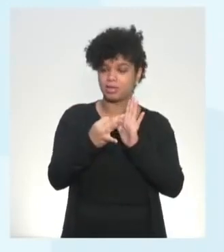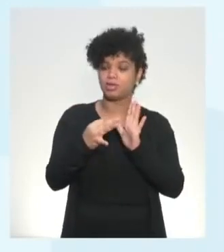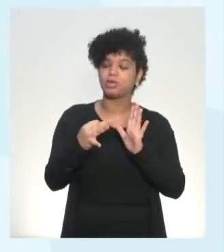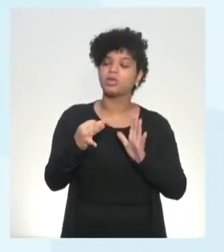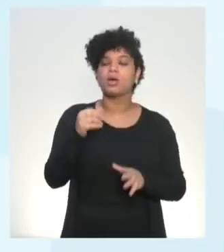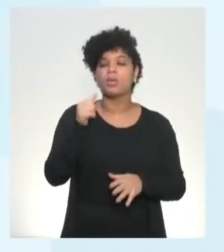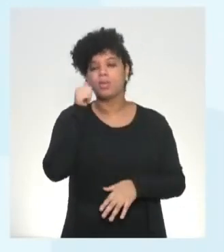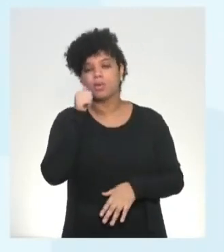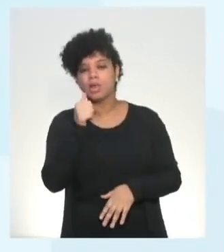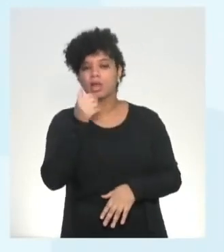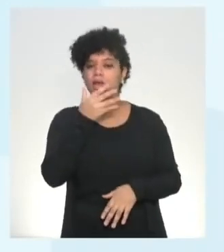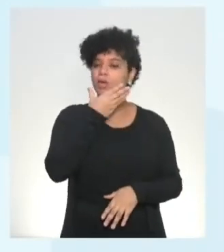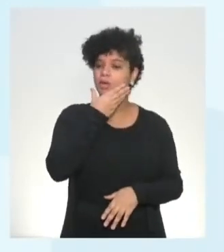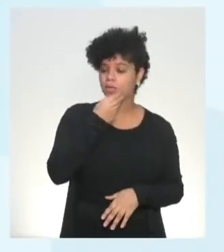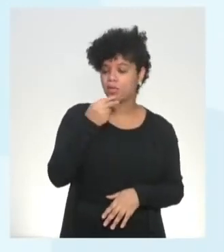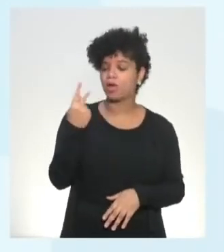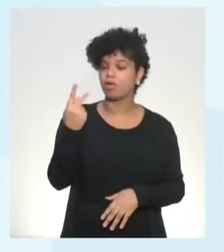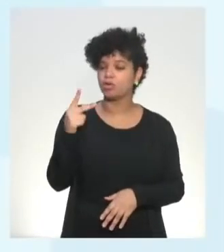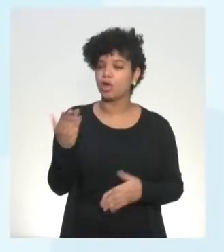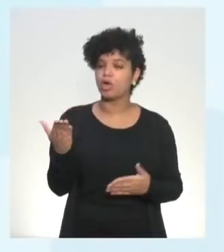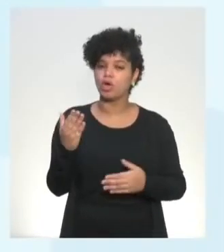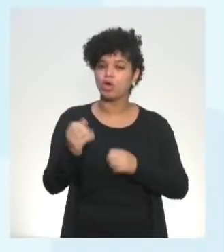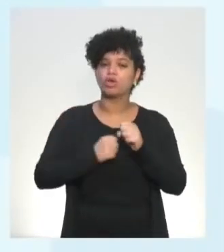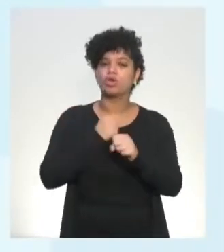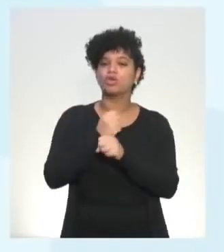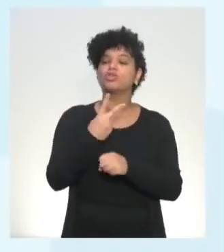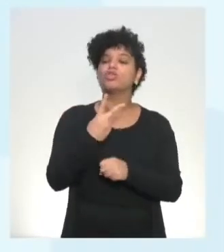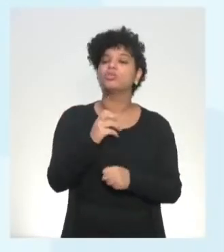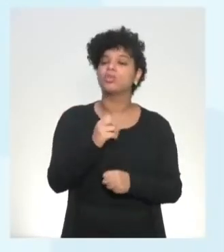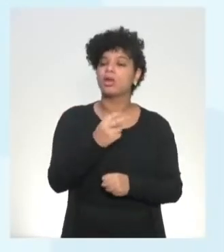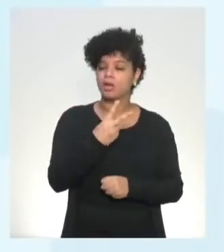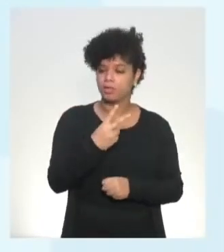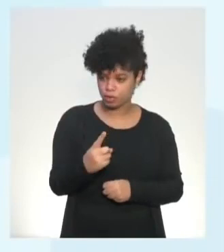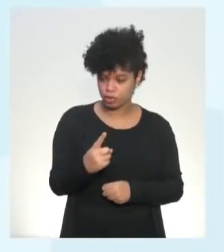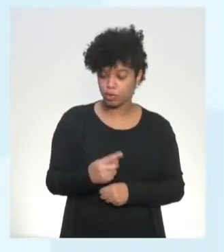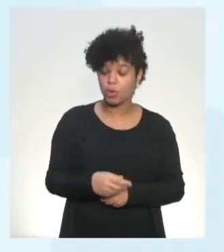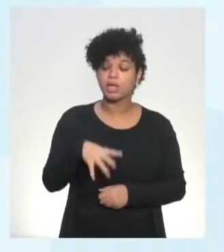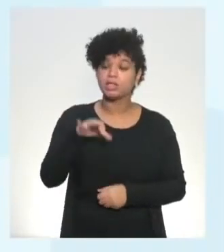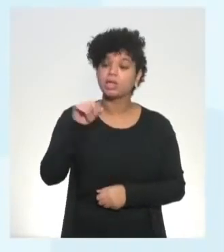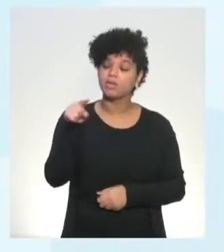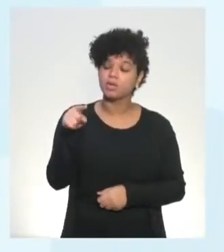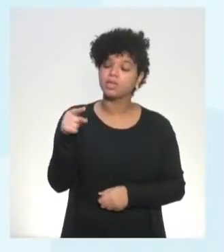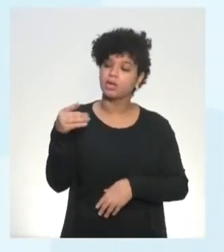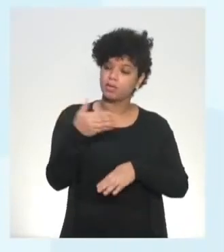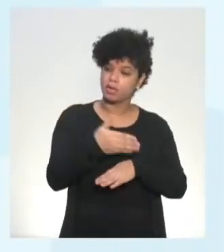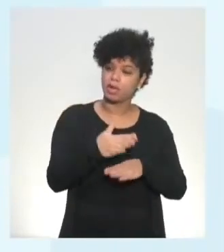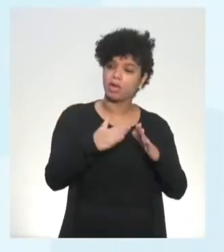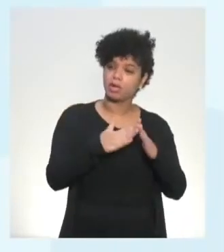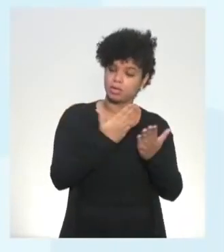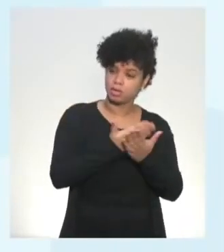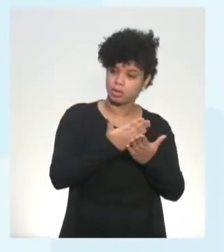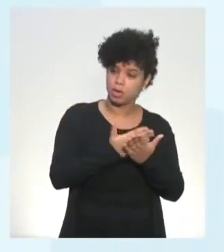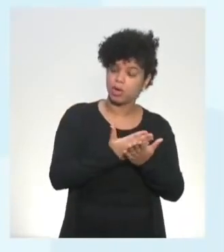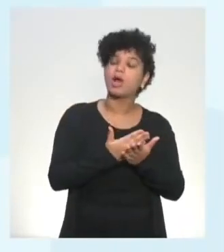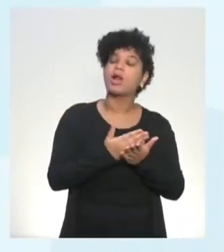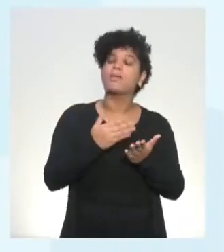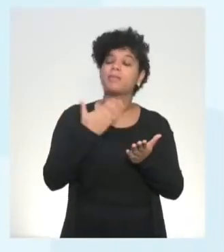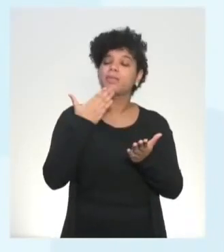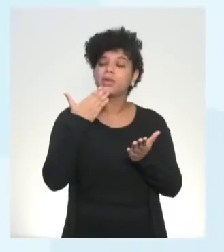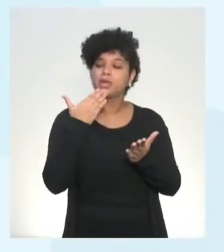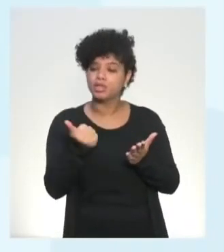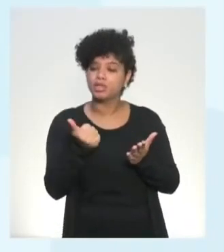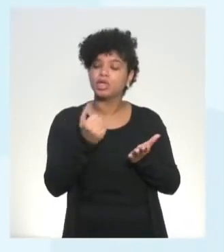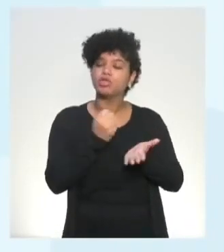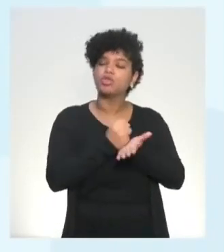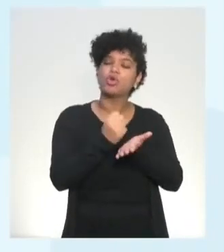sua filho ou filha para o ano de 2021. Caso venha até a escola, solicite a documentação ao gerente da